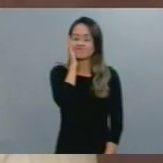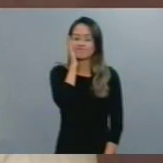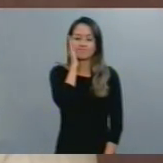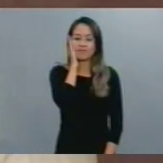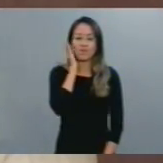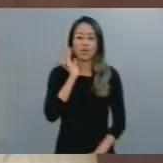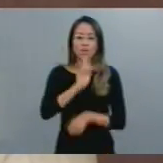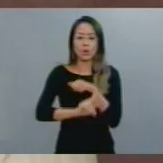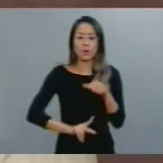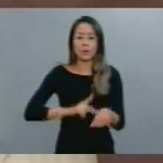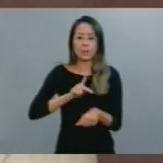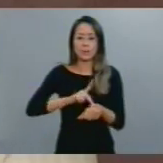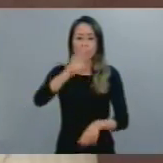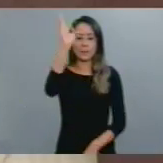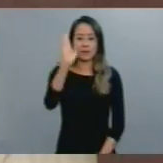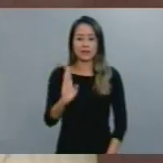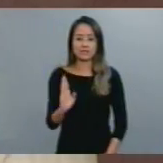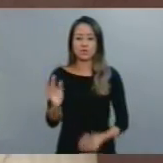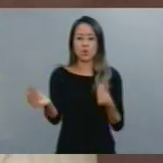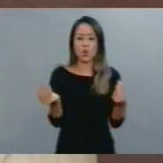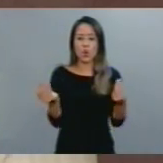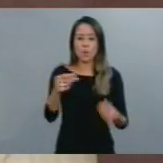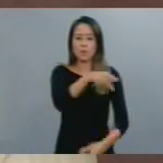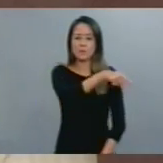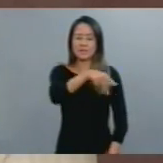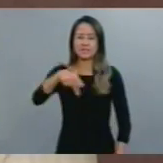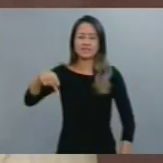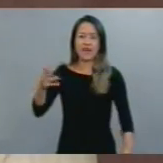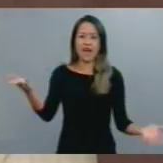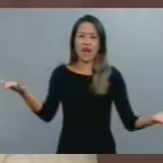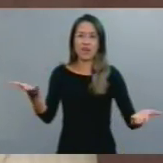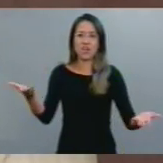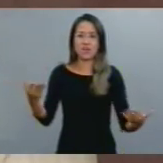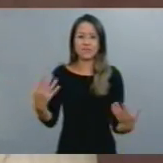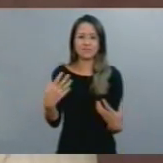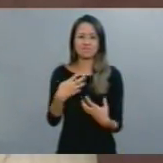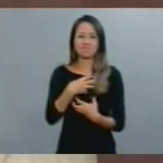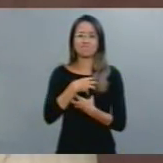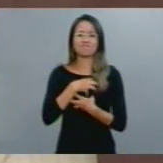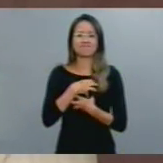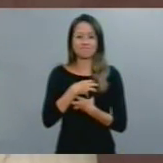do país. O sentimento